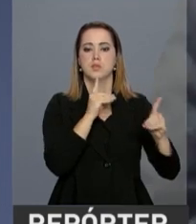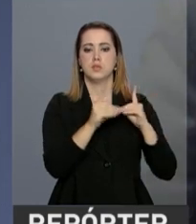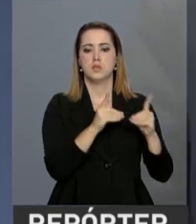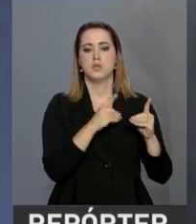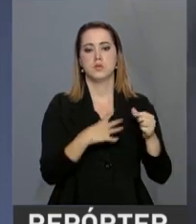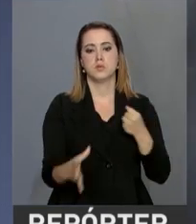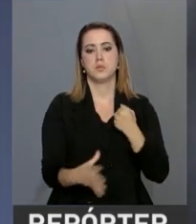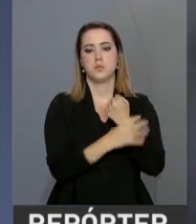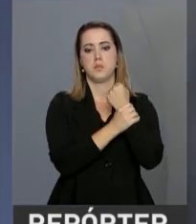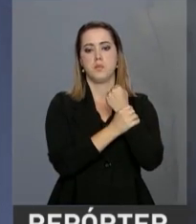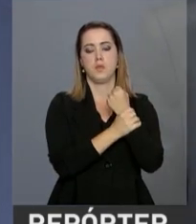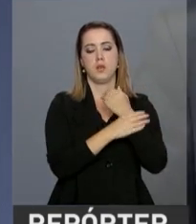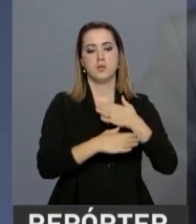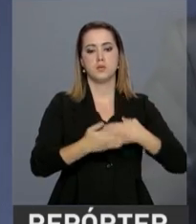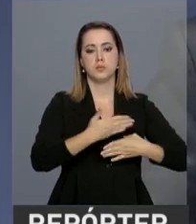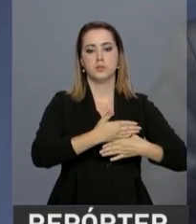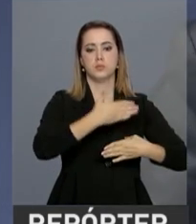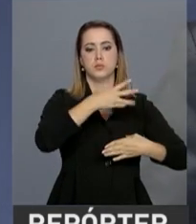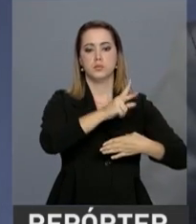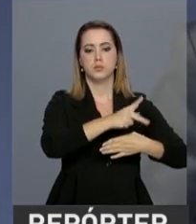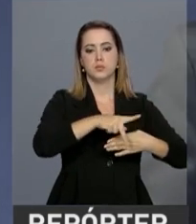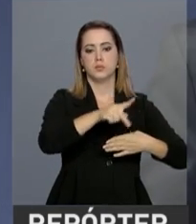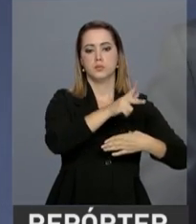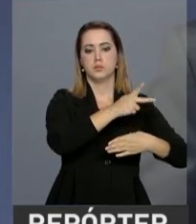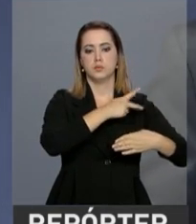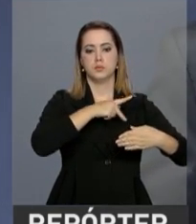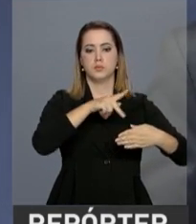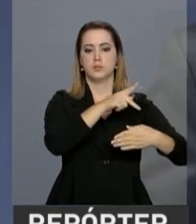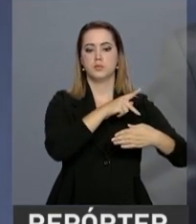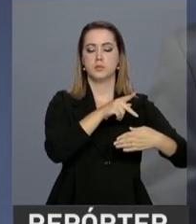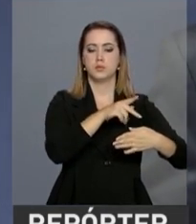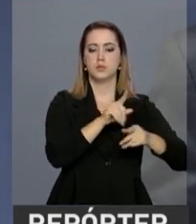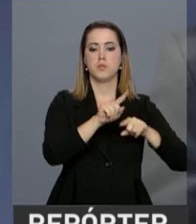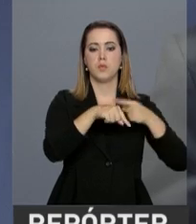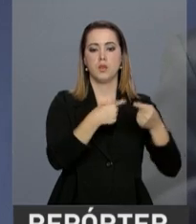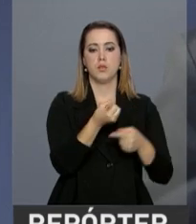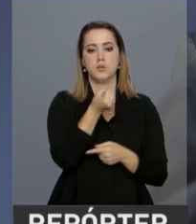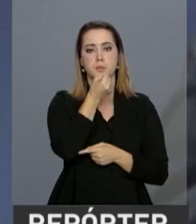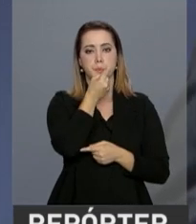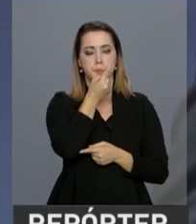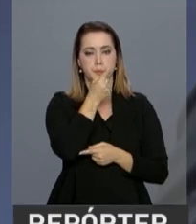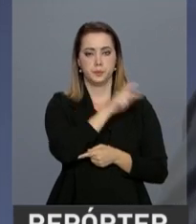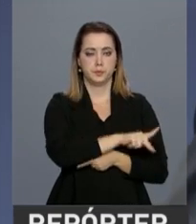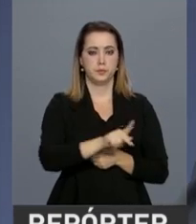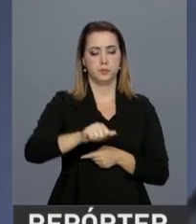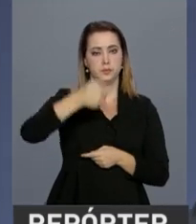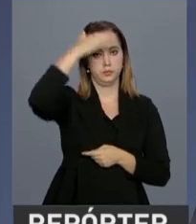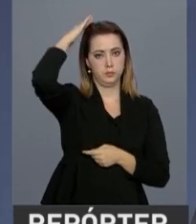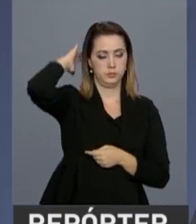de segurança nas fronteiras, uma entrevista com o presidente Michel Temer,